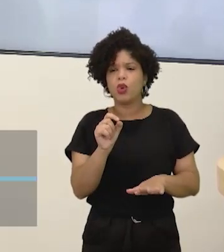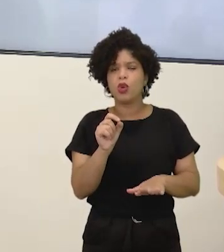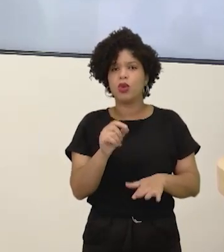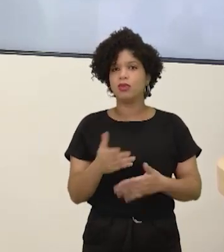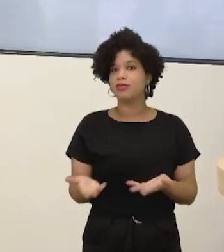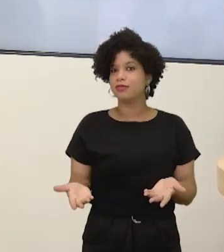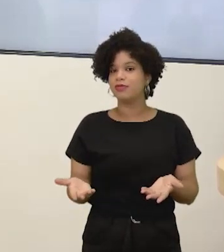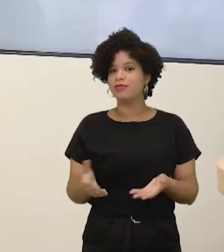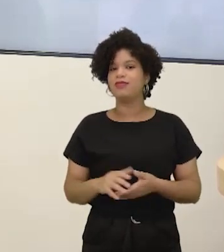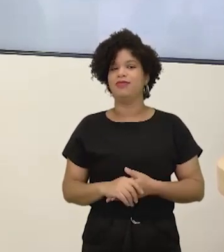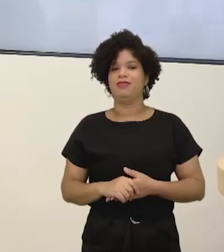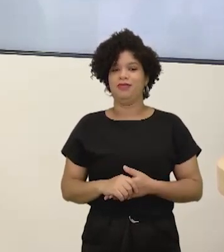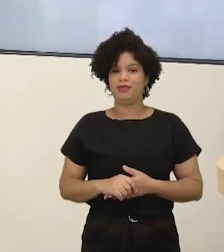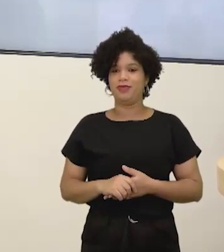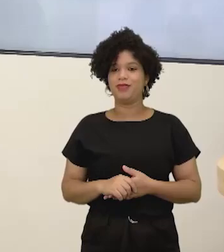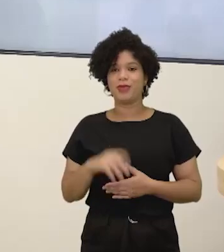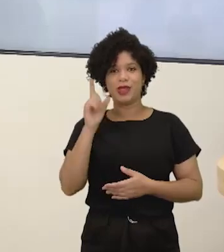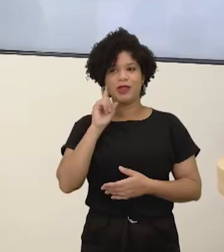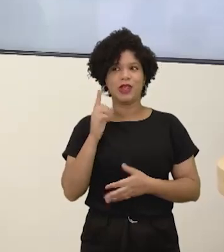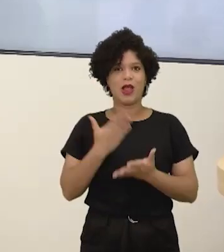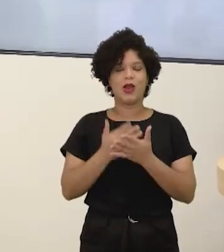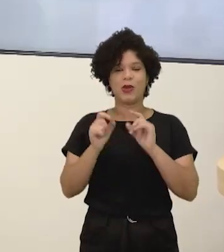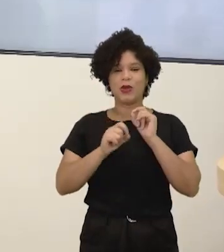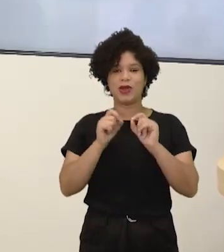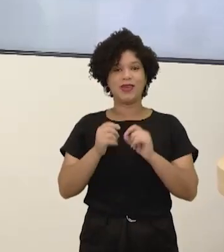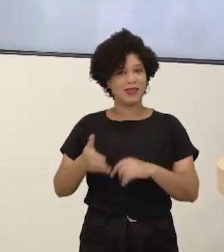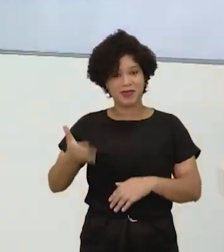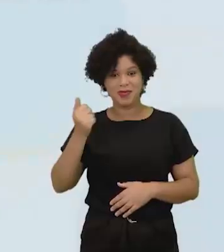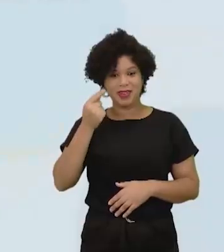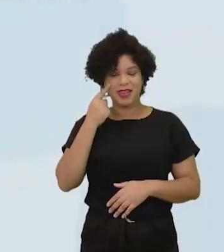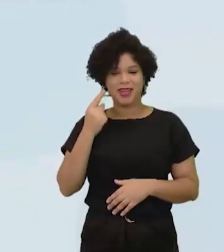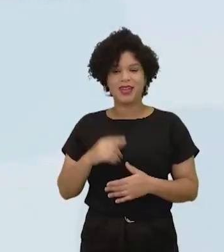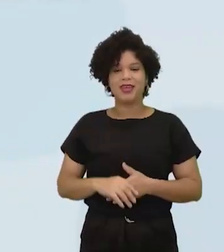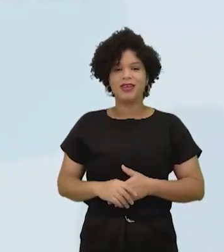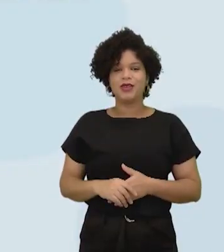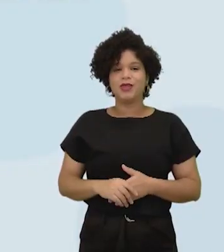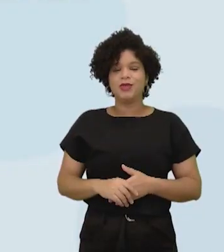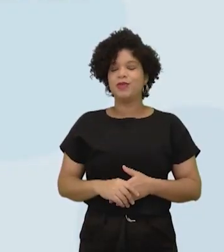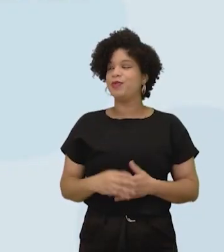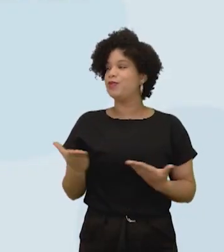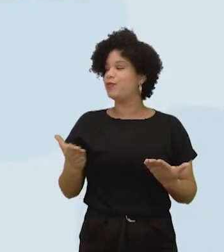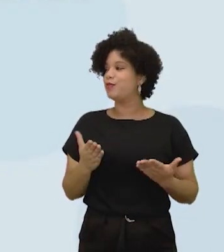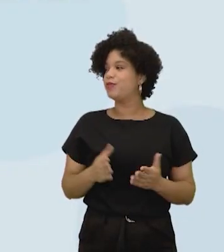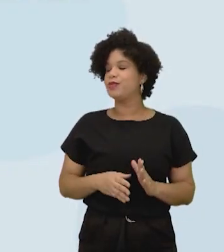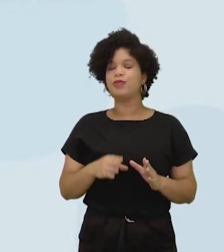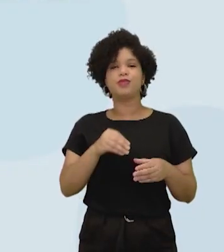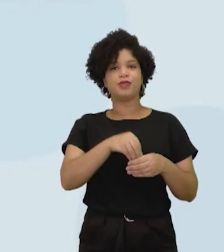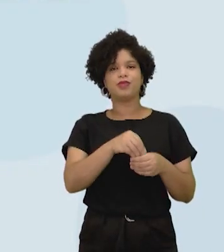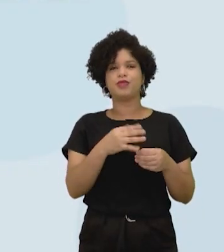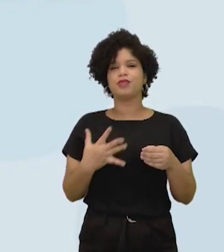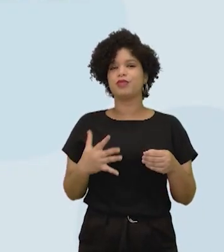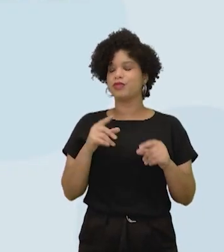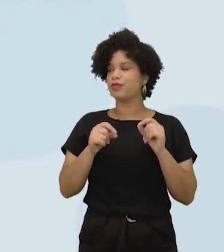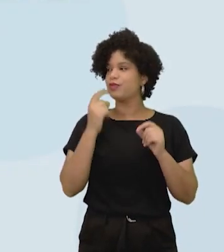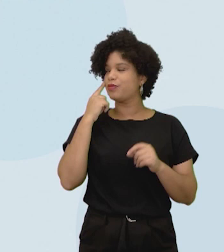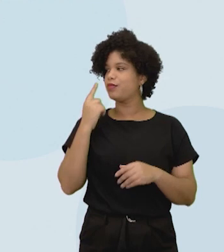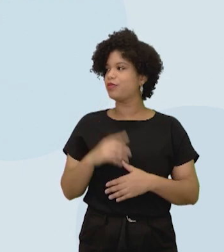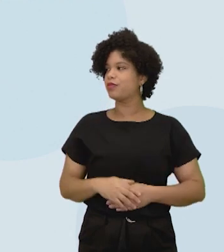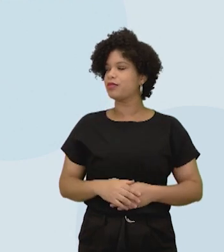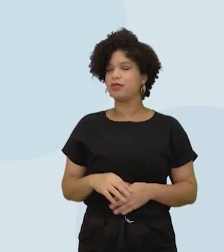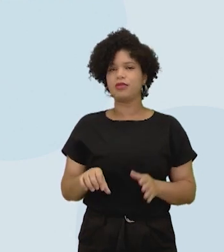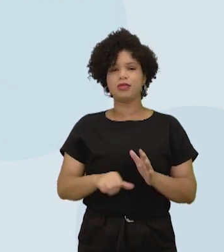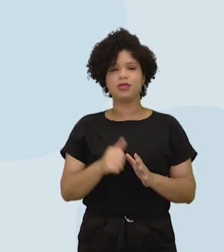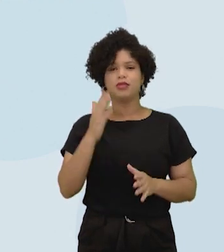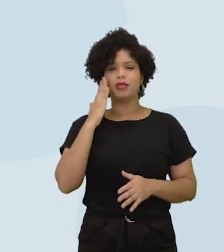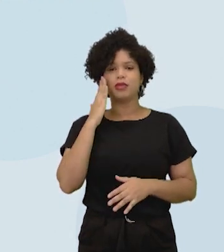entendi. Não sei o que vai acontecer. Vamos ver o que vai acontecer nessa aula. Vamos para os conteúdos, então a gente já explica isso. Primeiro conteúdo, o que são